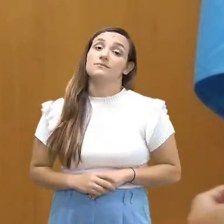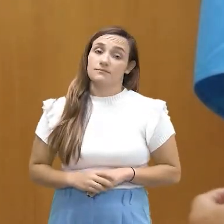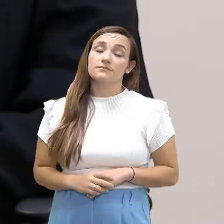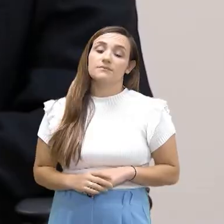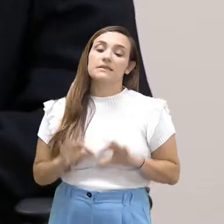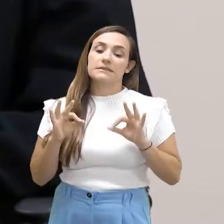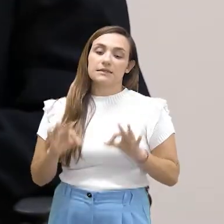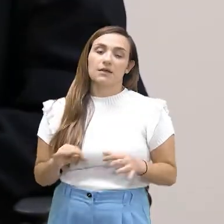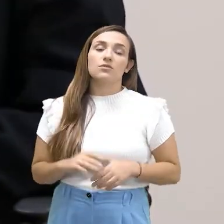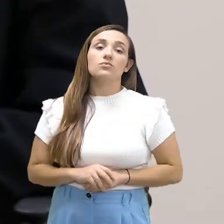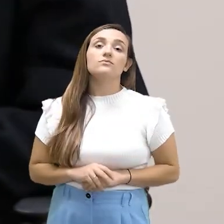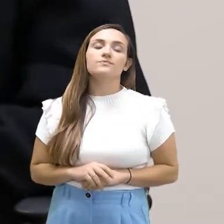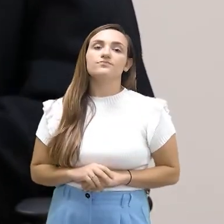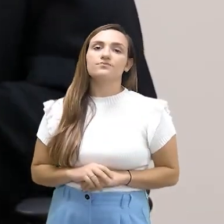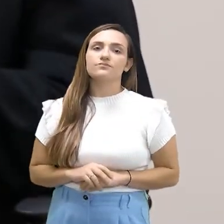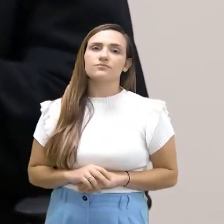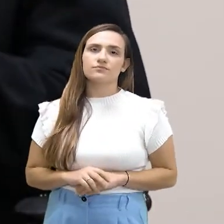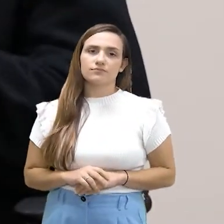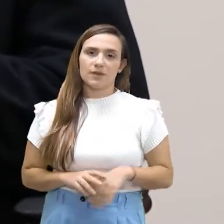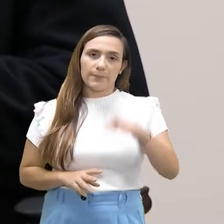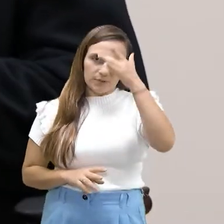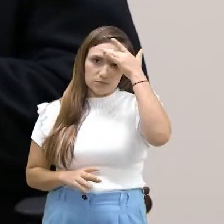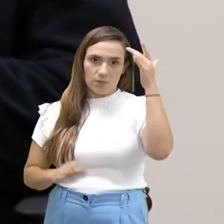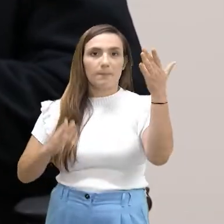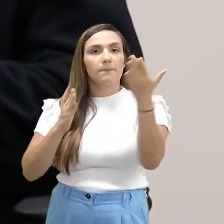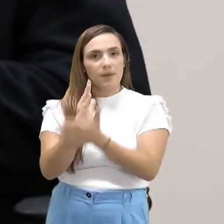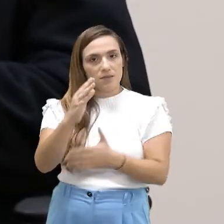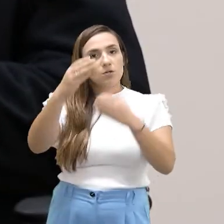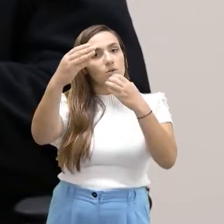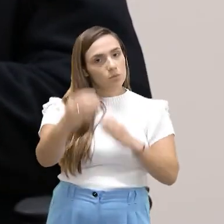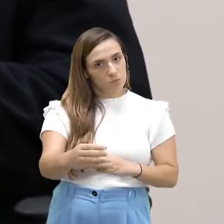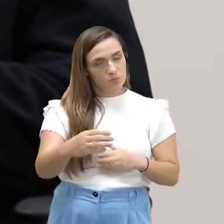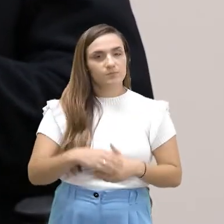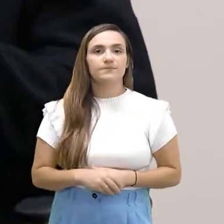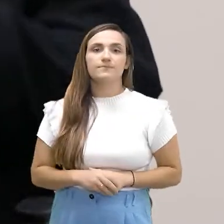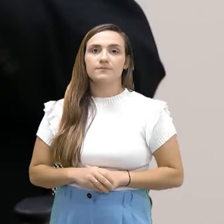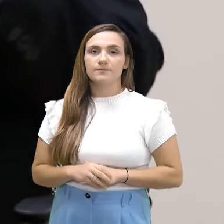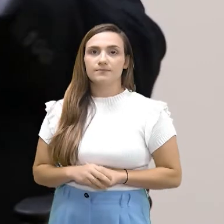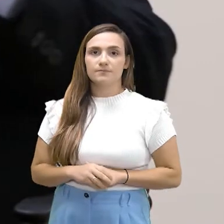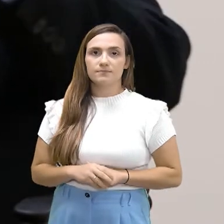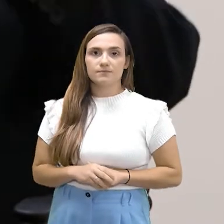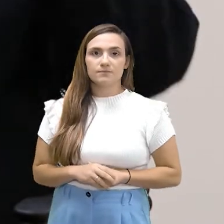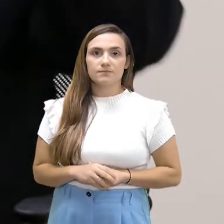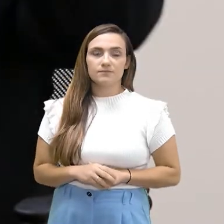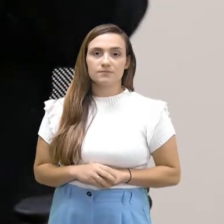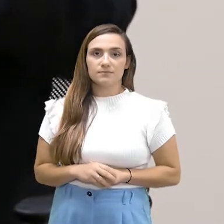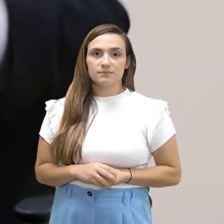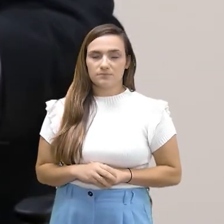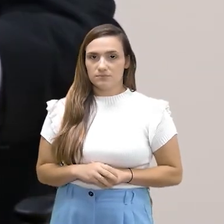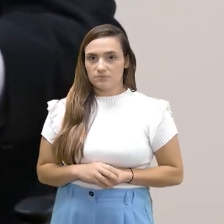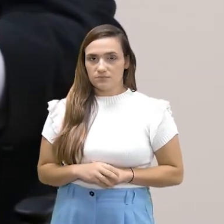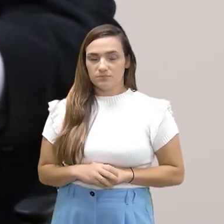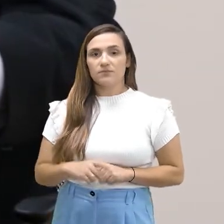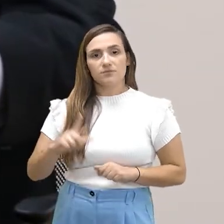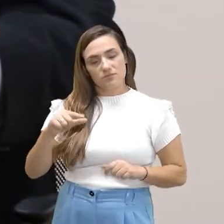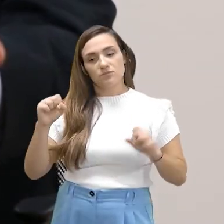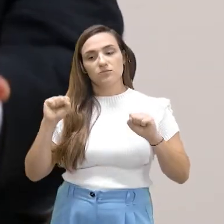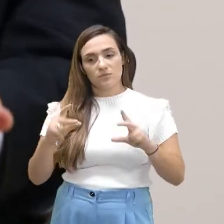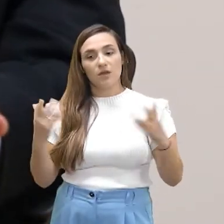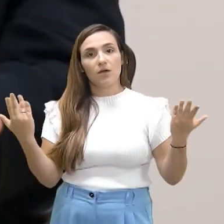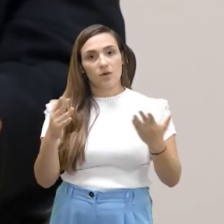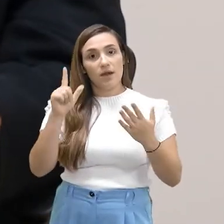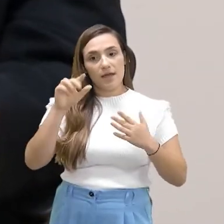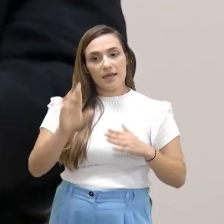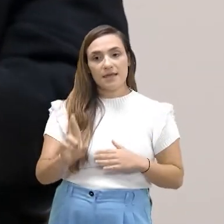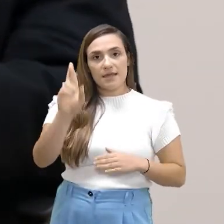né? Perfeito. A pessoa passa num concurso e assume